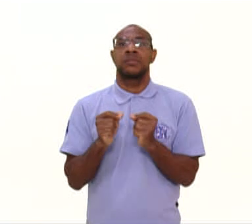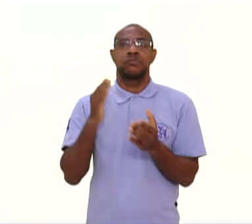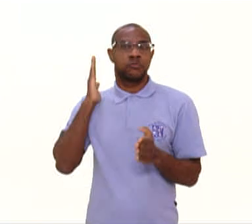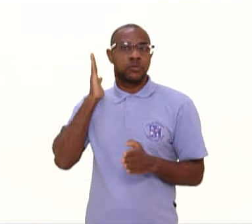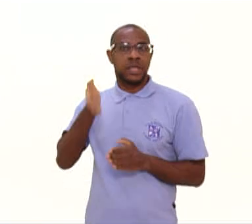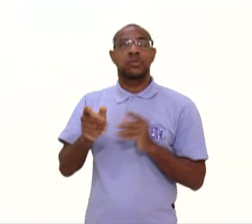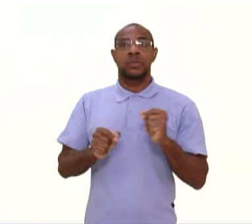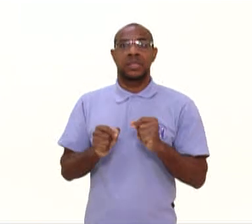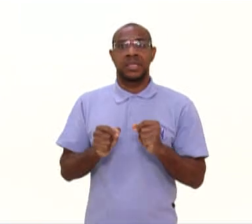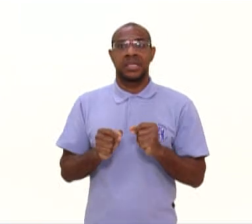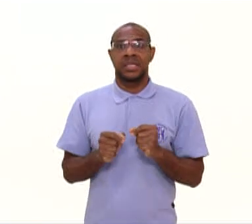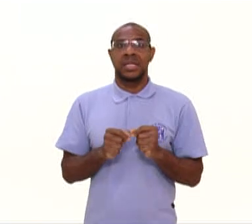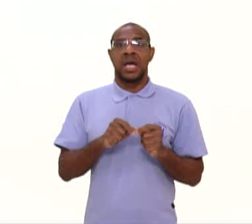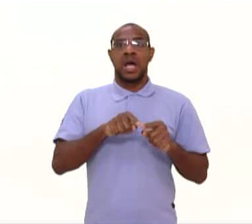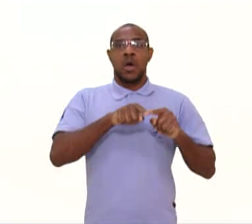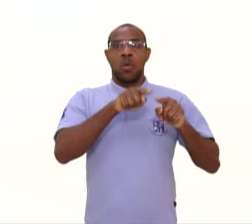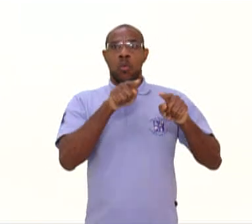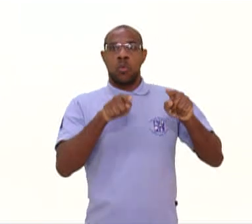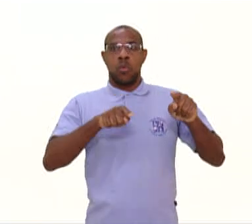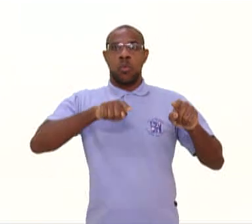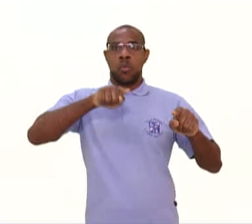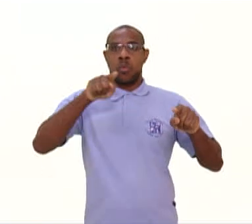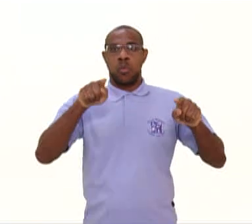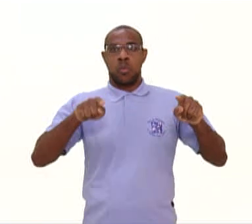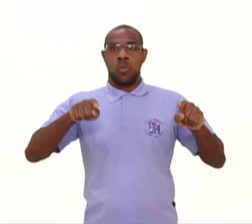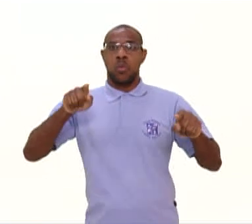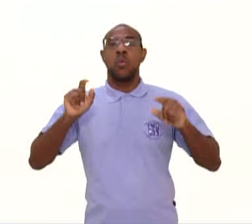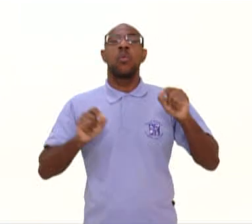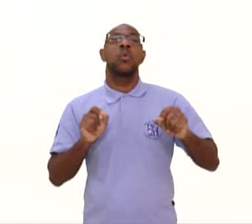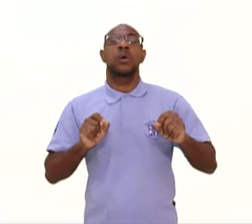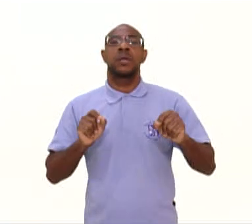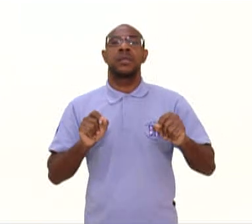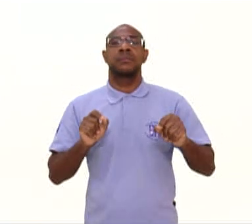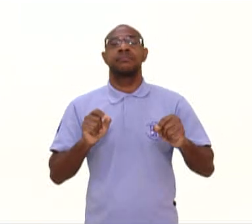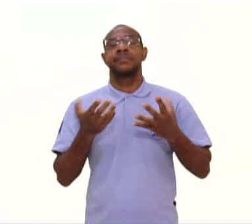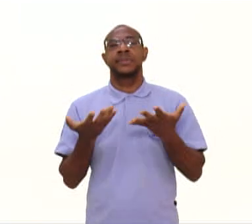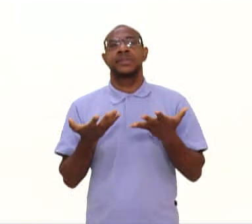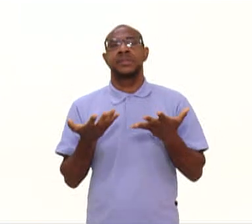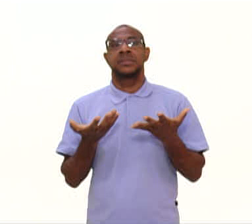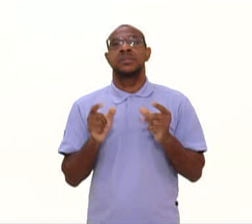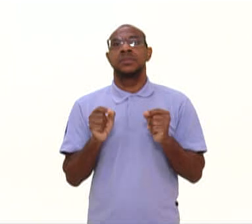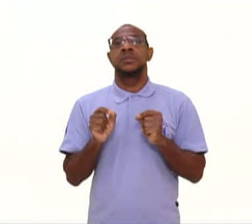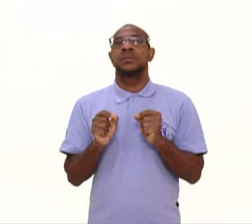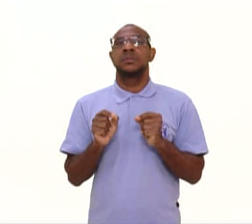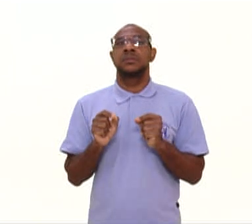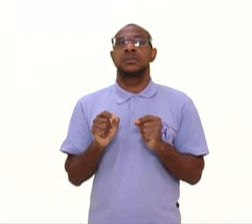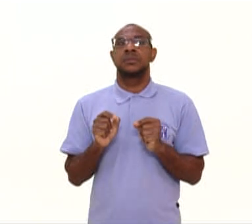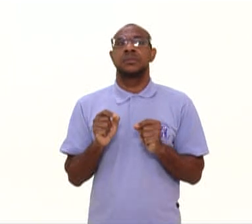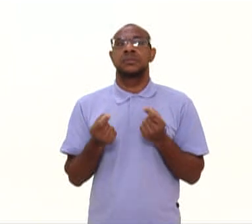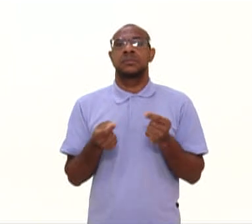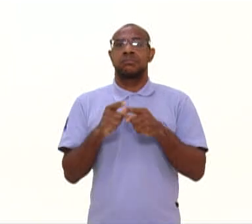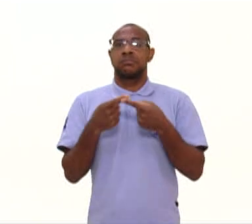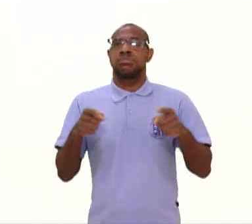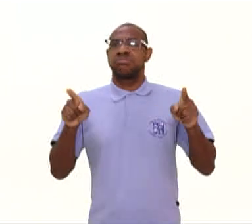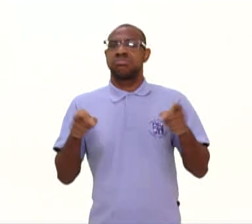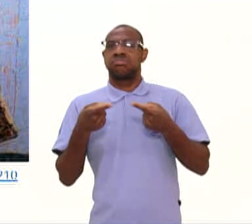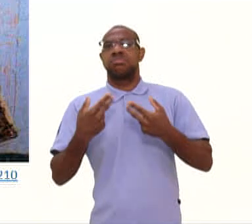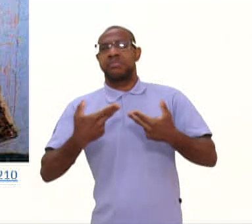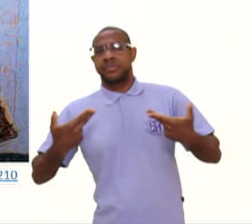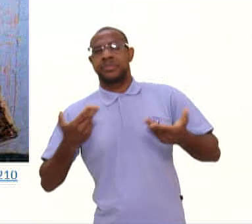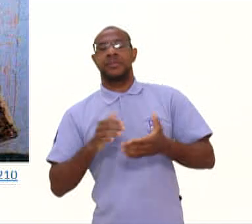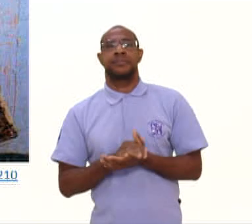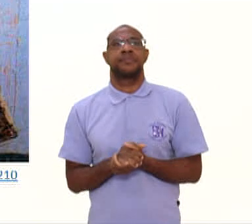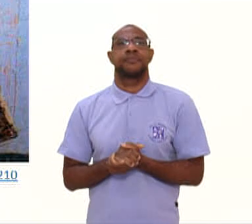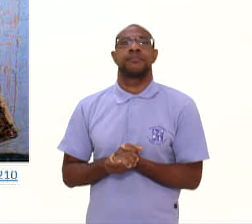ondas, porém, ele estará avançando gradativamente em função de escalas musicais que veremos agora na